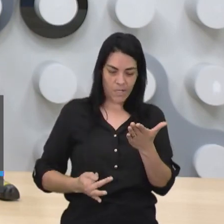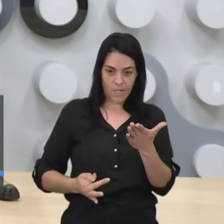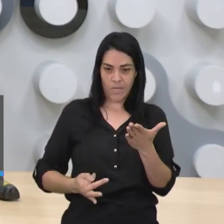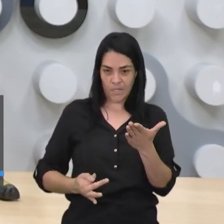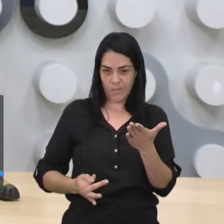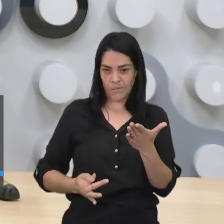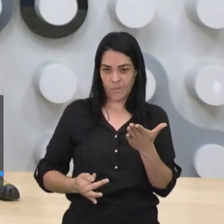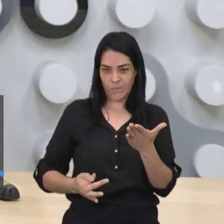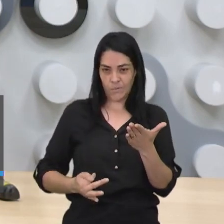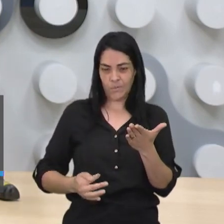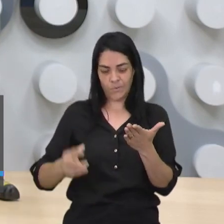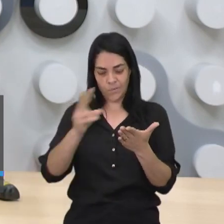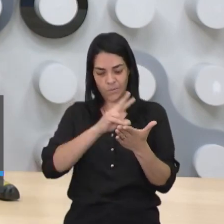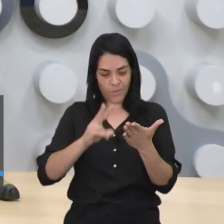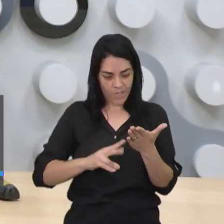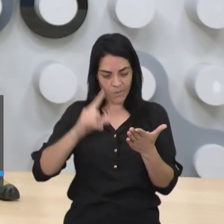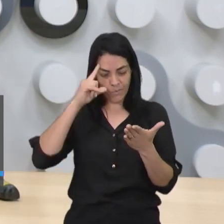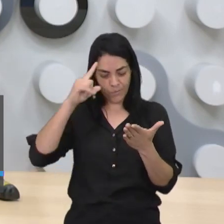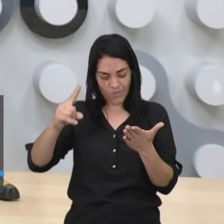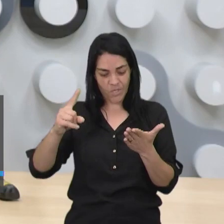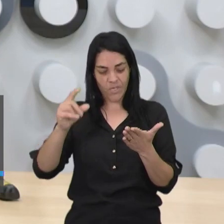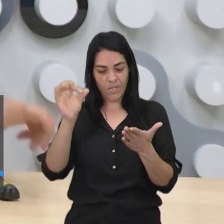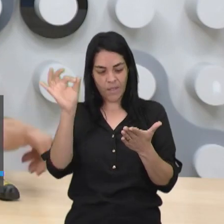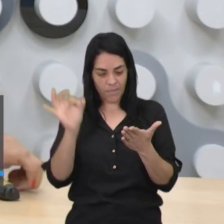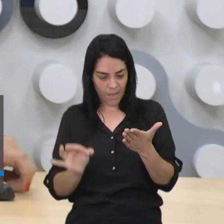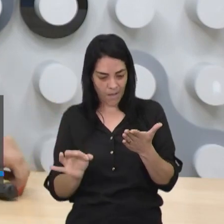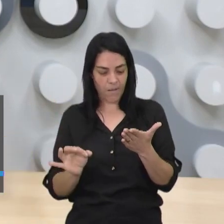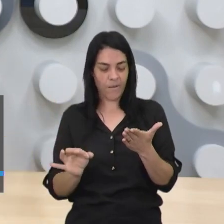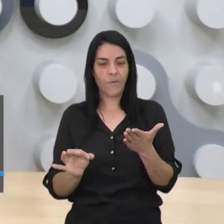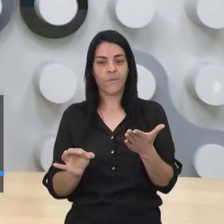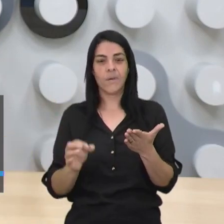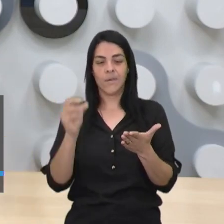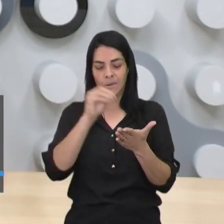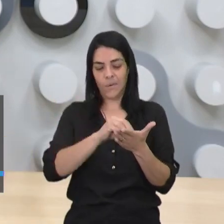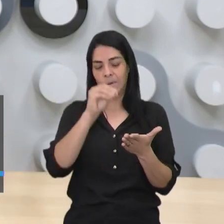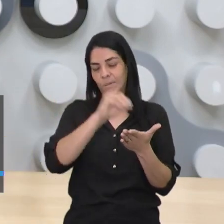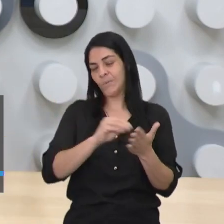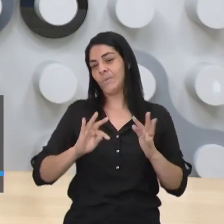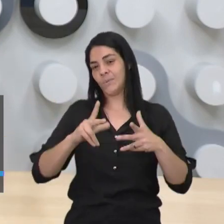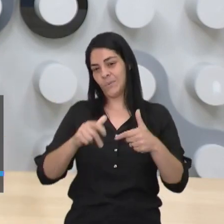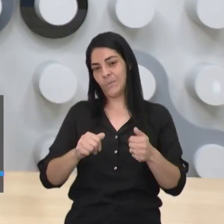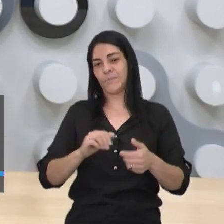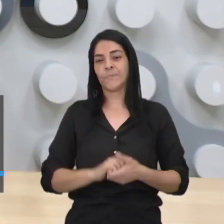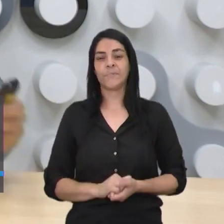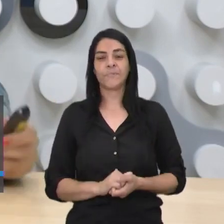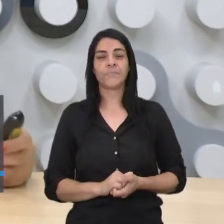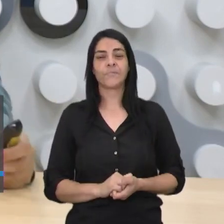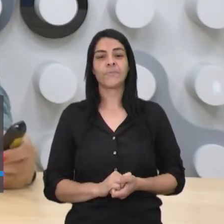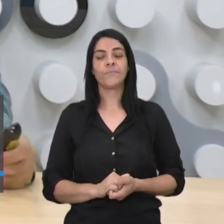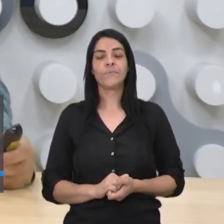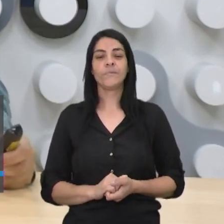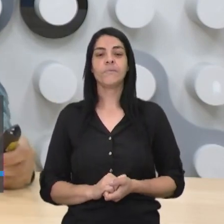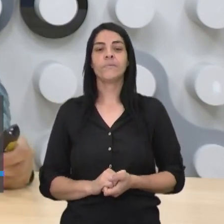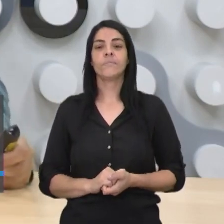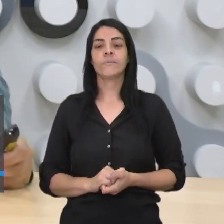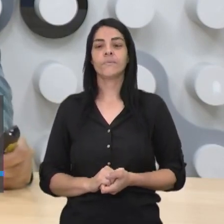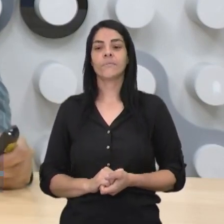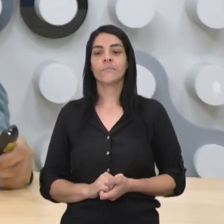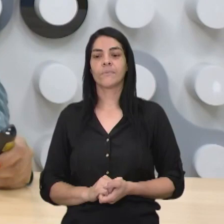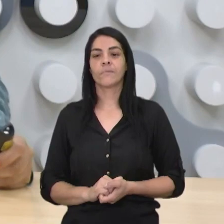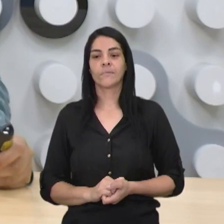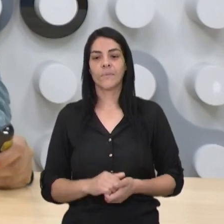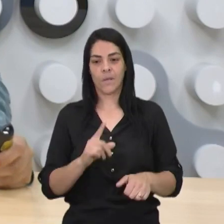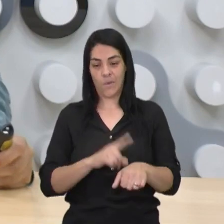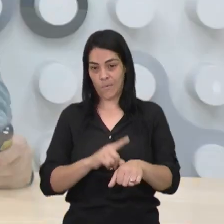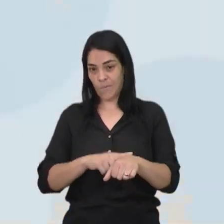da caneta tal. A pessoa meio, né, sistemática, sou eu. Mas, bora lá, né? Bom, qual o momento que